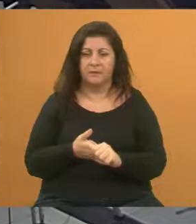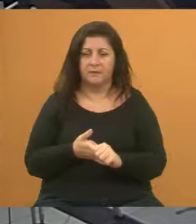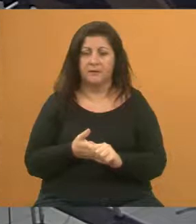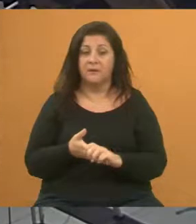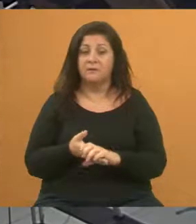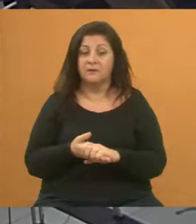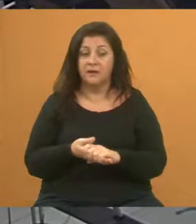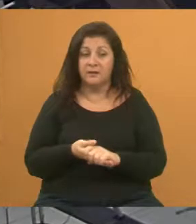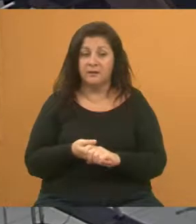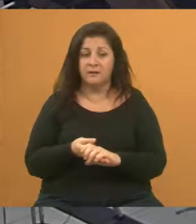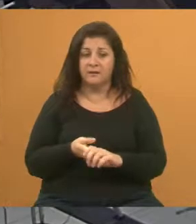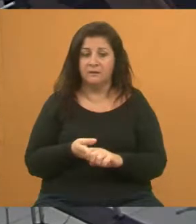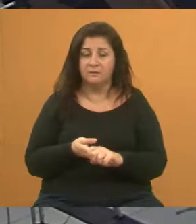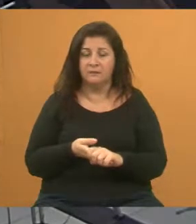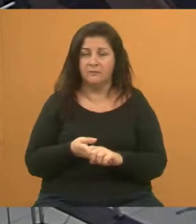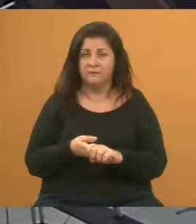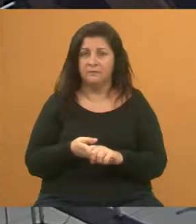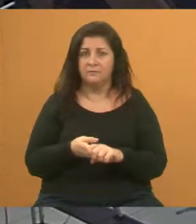mesmo.